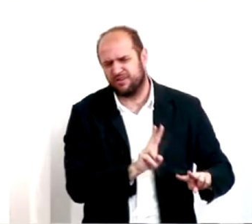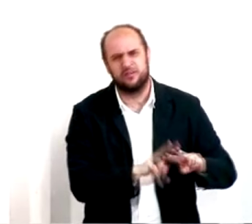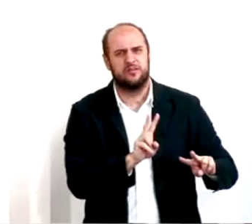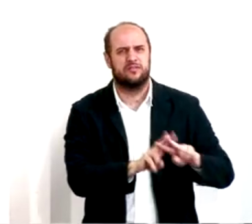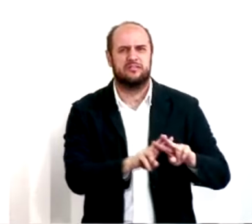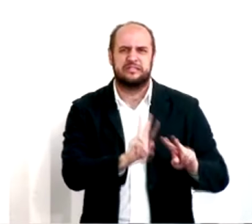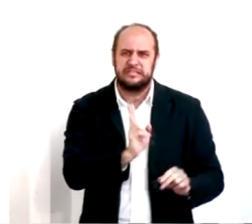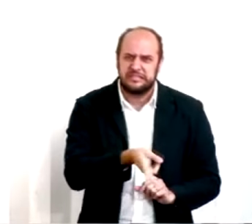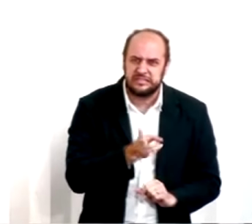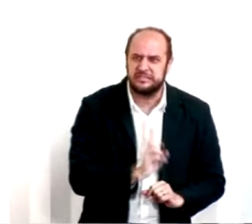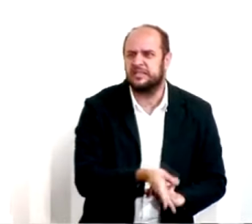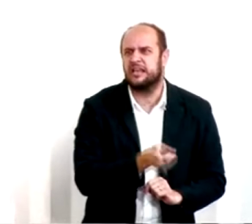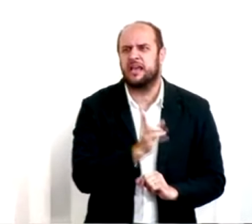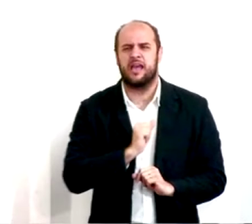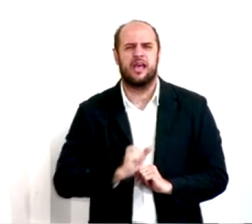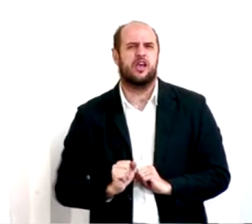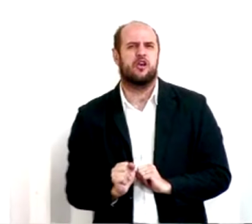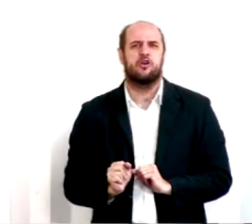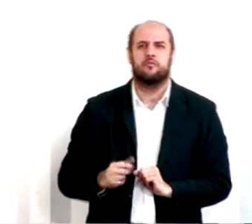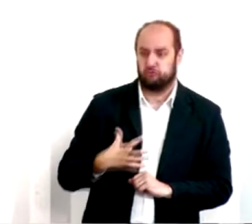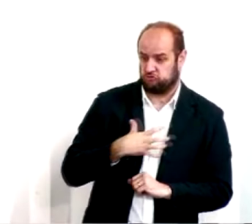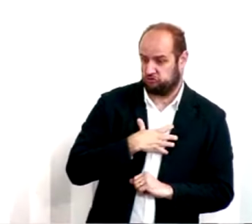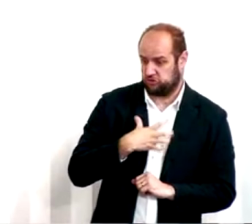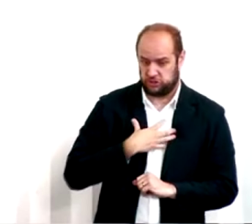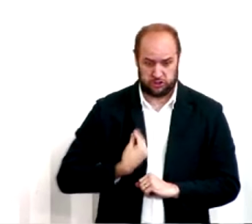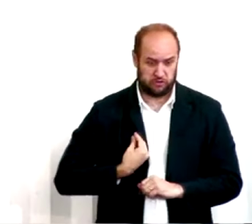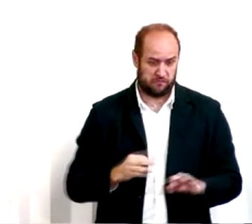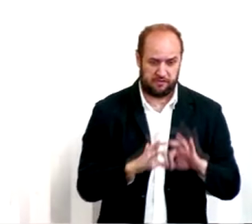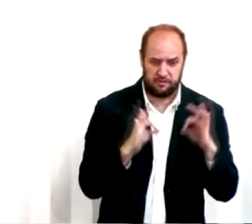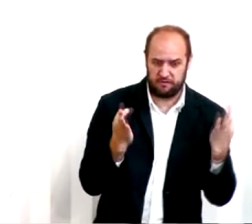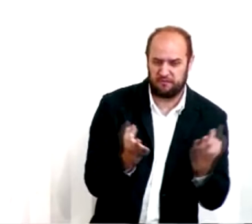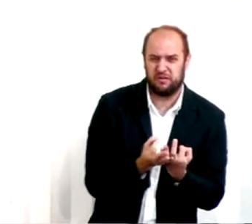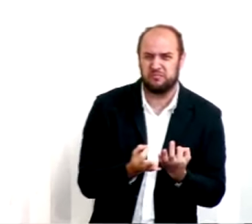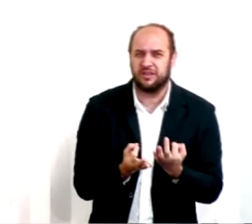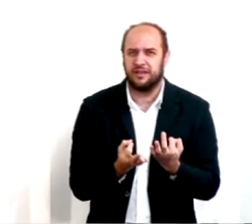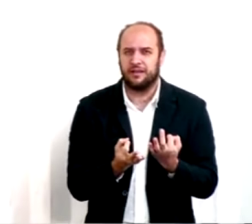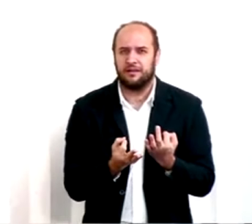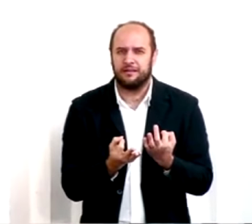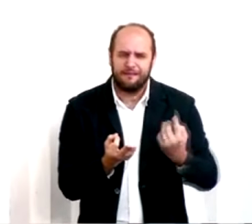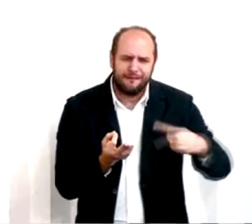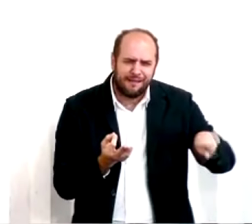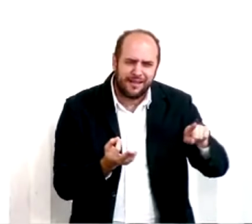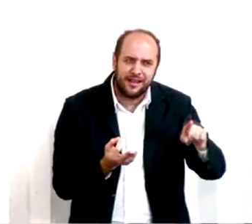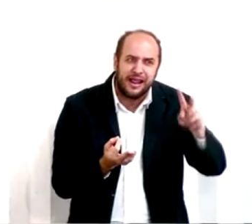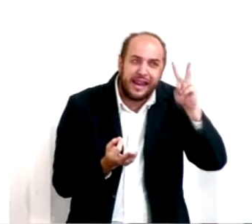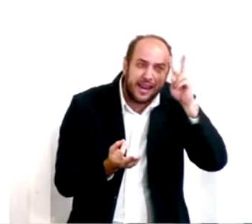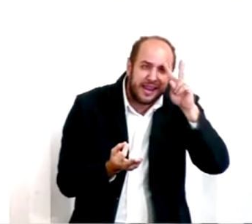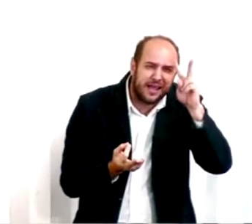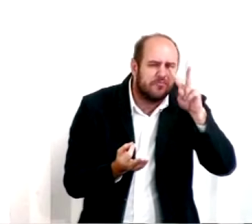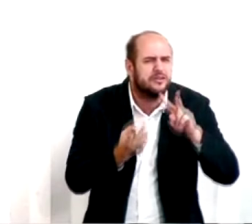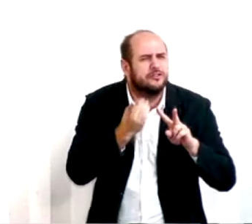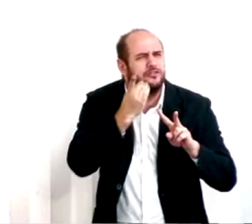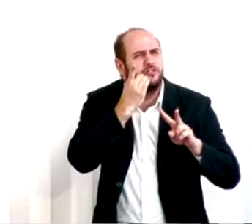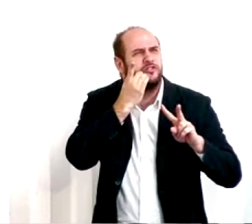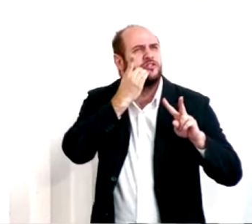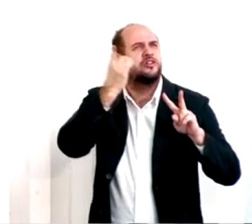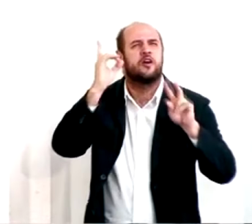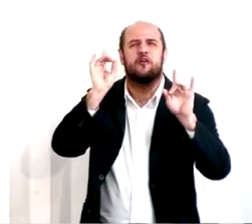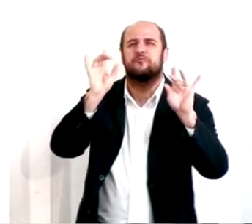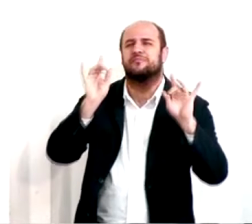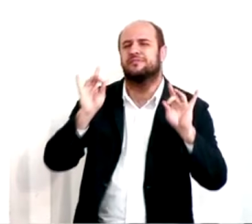atacando a sua a sua honra atacando o seu jeito de ser com uma família Será que era isso que os mantinha de